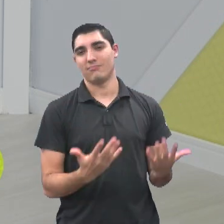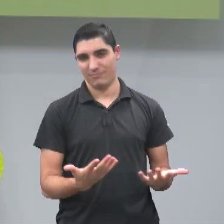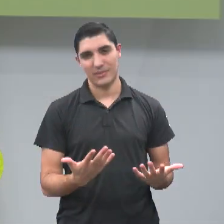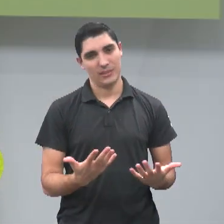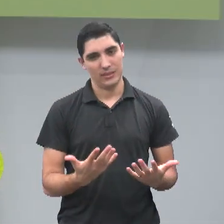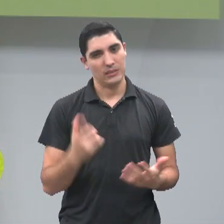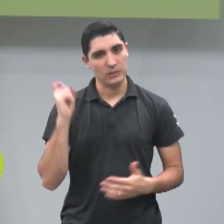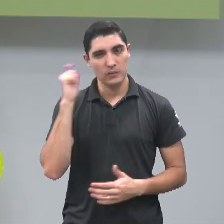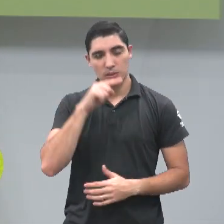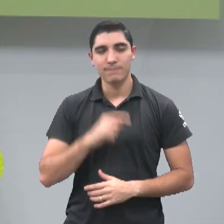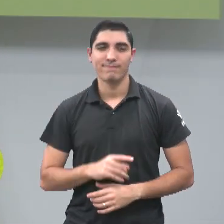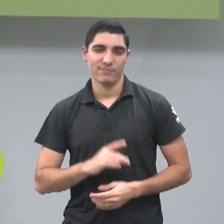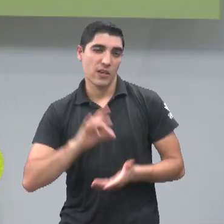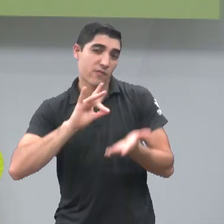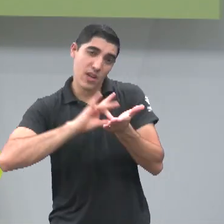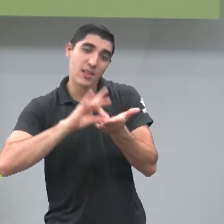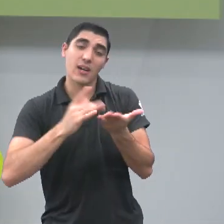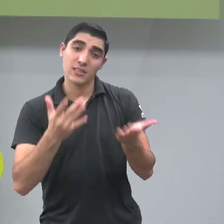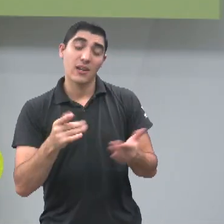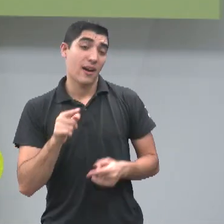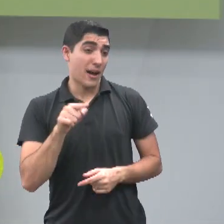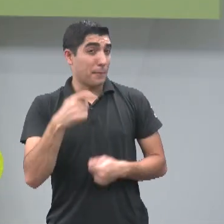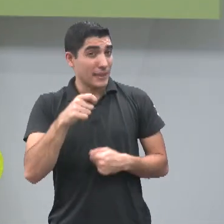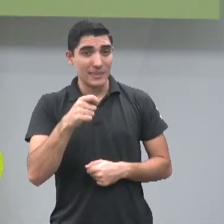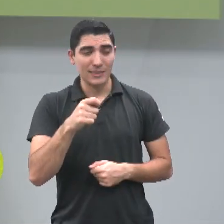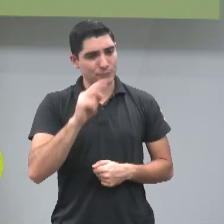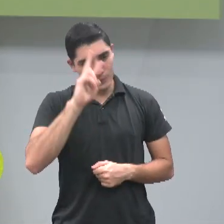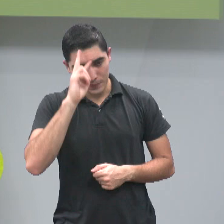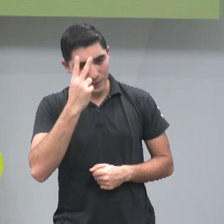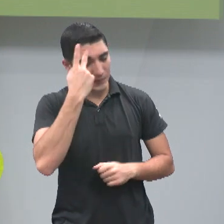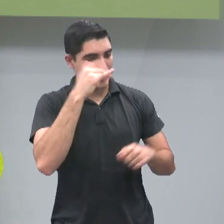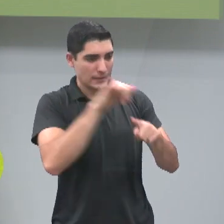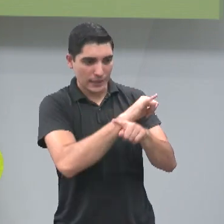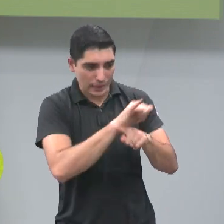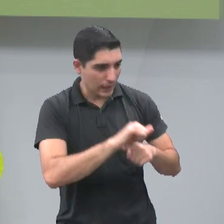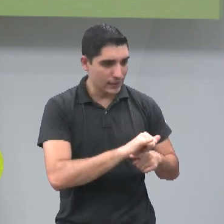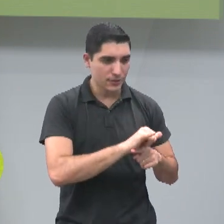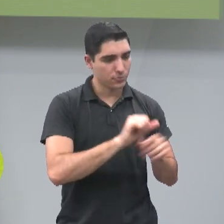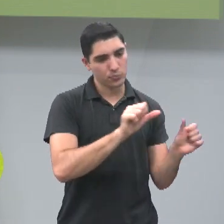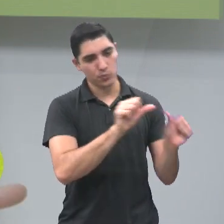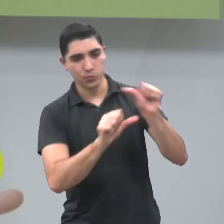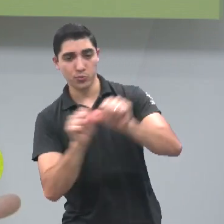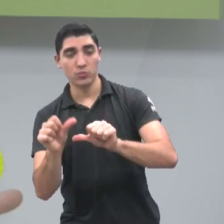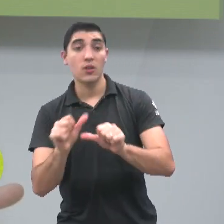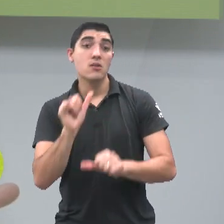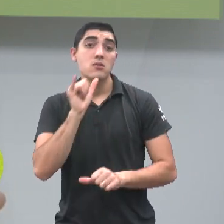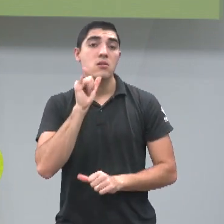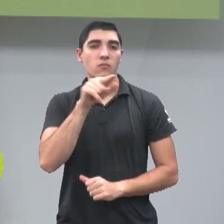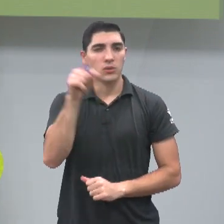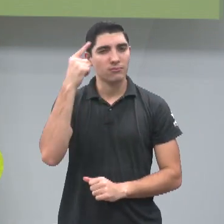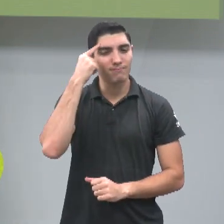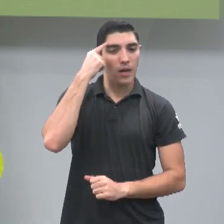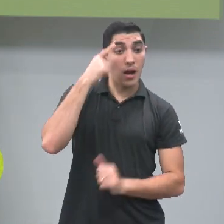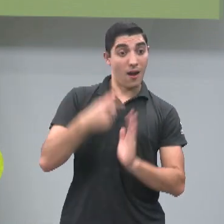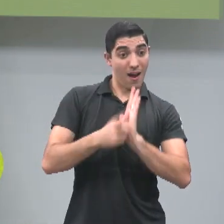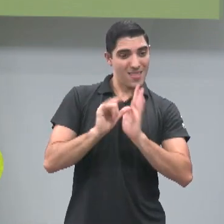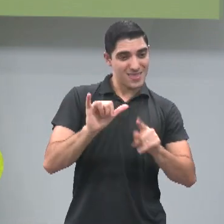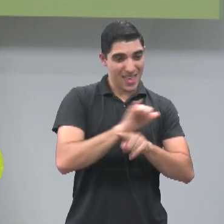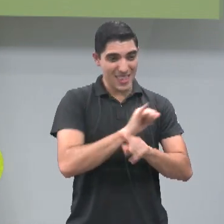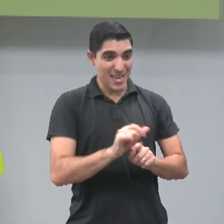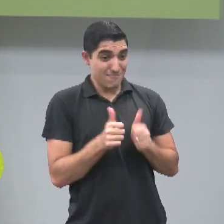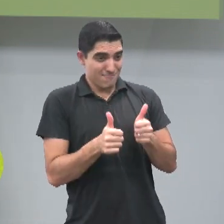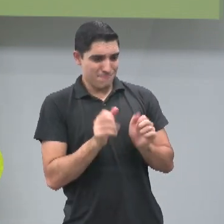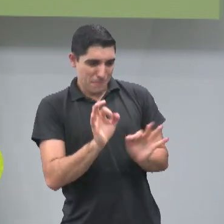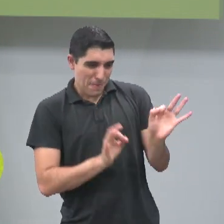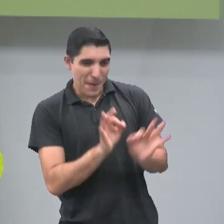Bruno? E aí você tem que remontar, né? Refazer todo o esquema. Então todo aquele esquema que você tinha pensado para o começo do jogo já não vale mais, tem que